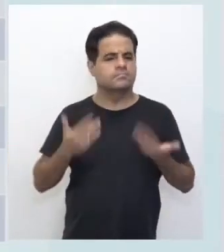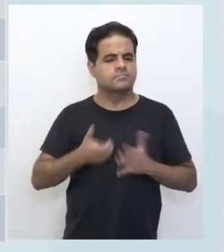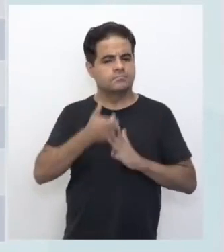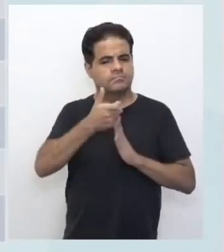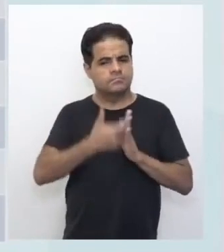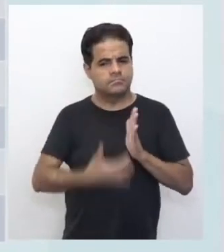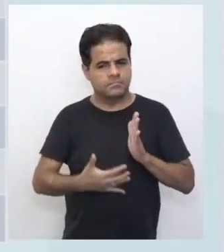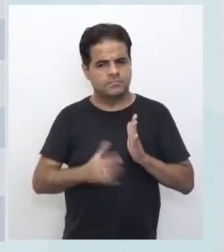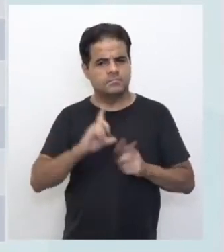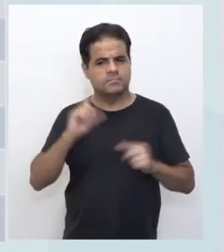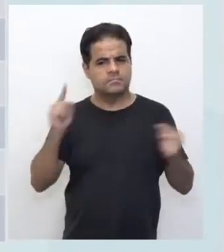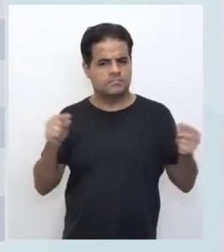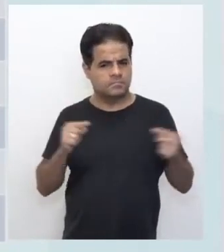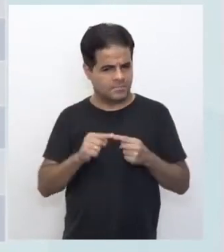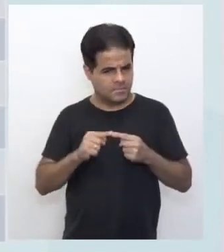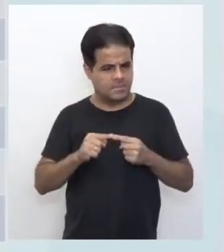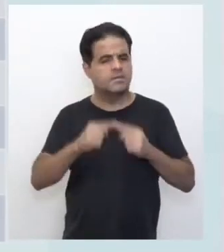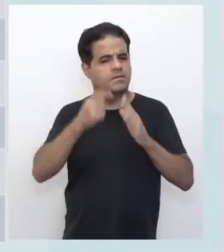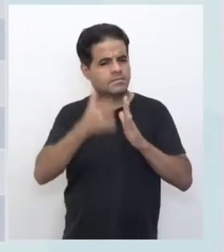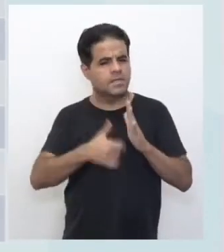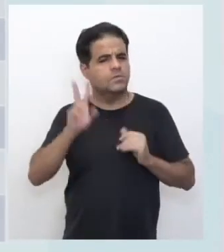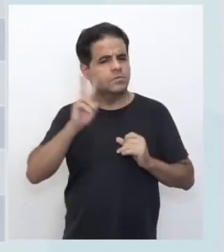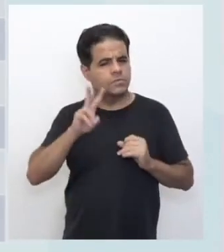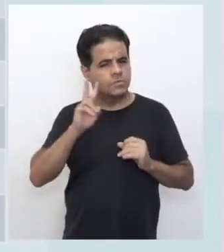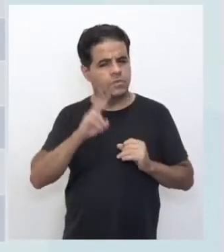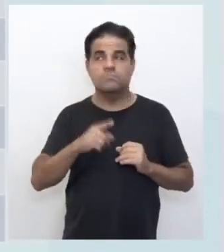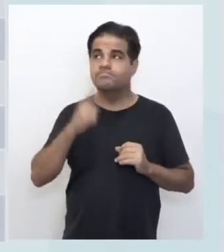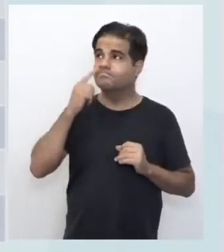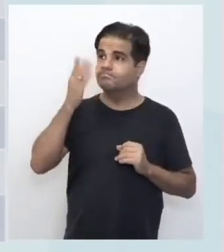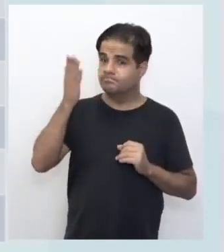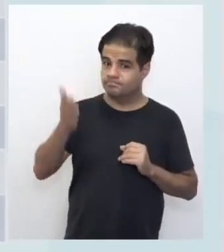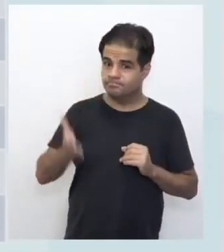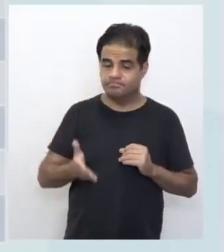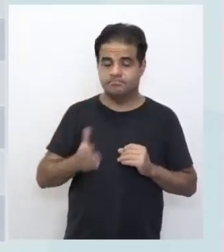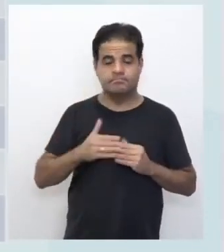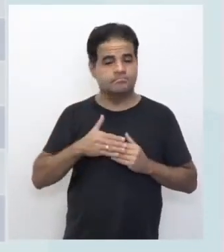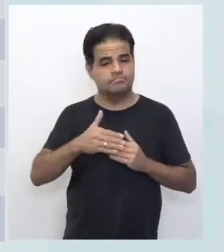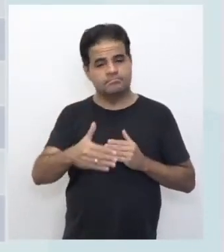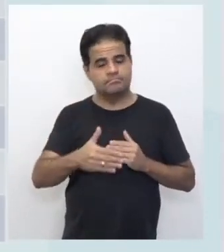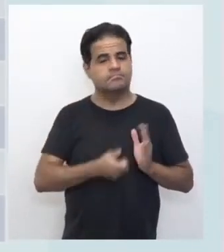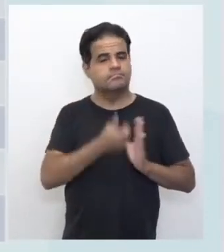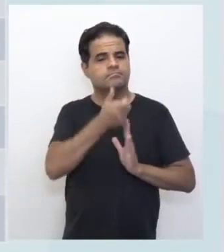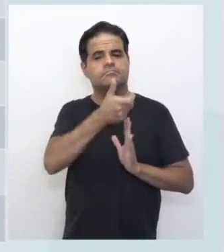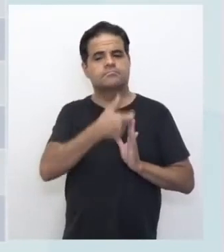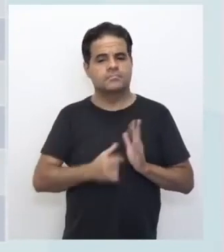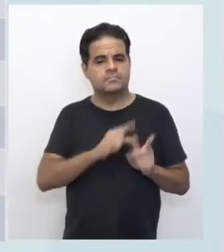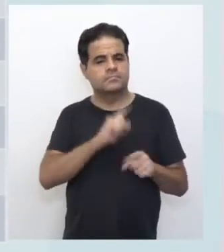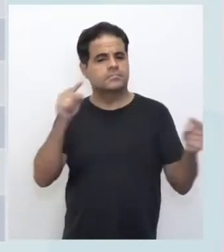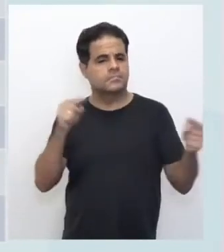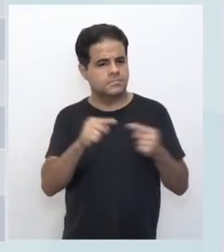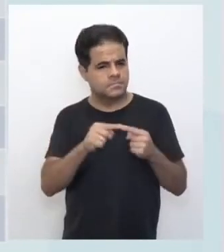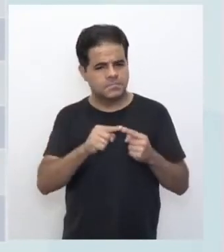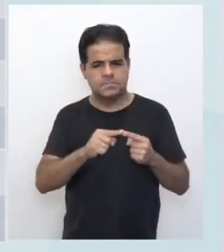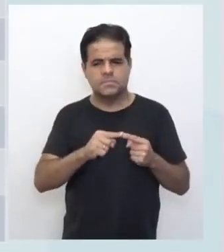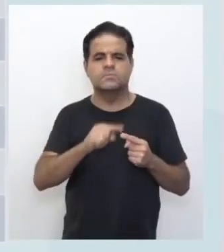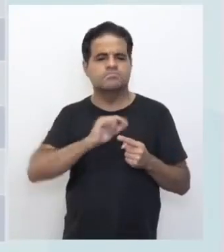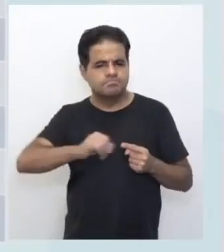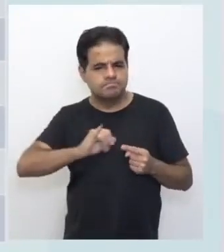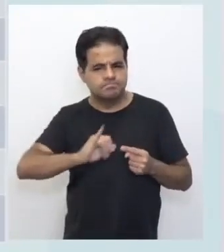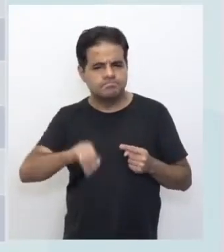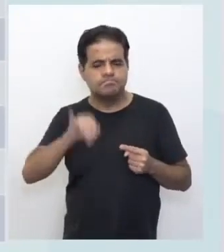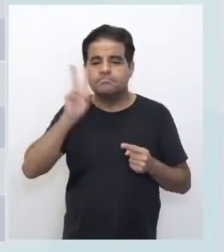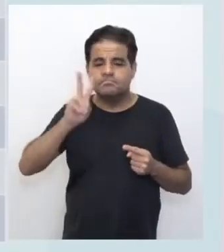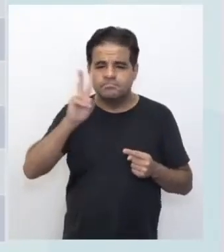descrição têm por objetivo narrar história? Então, olha só, você tem predominância de descrição. O objetivo é narrar uma história, contar